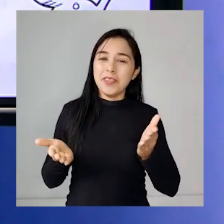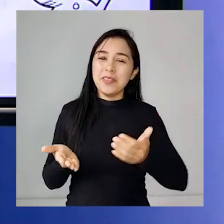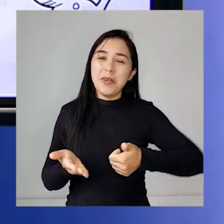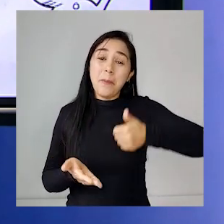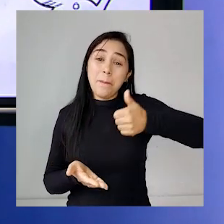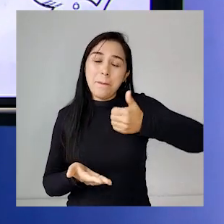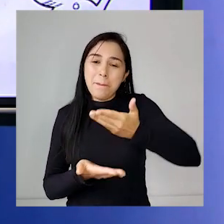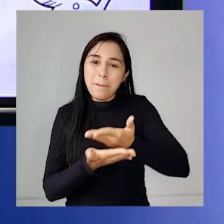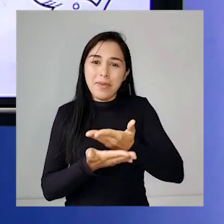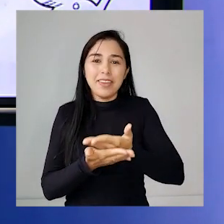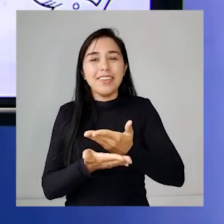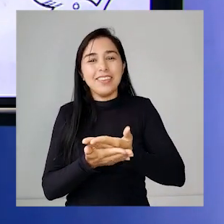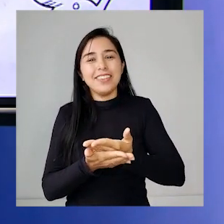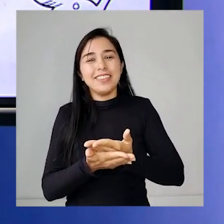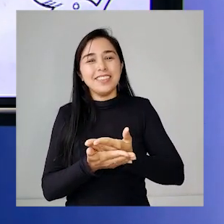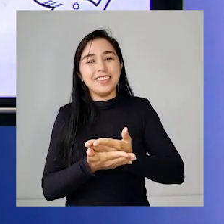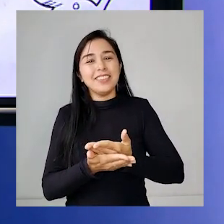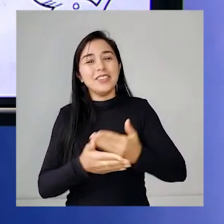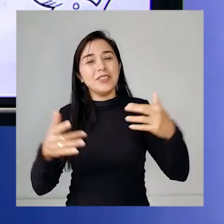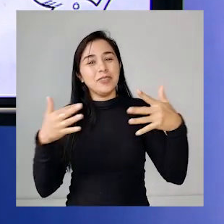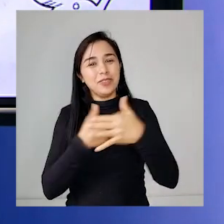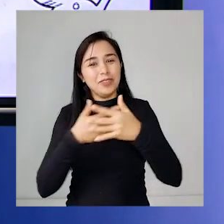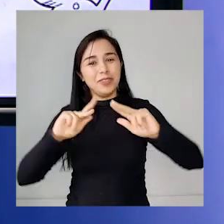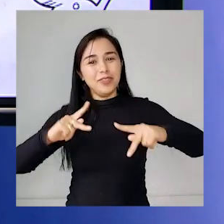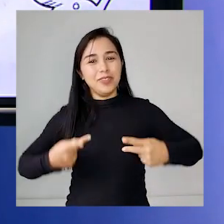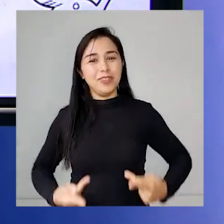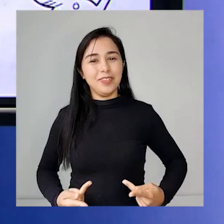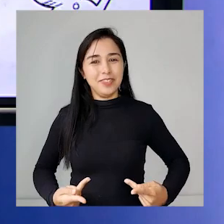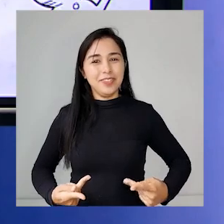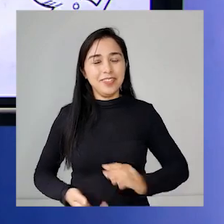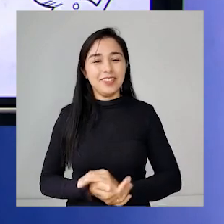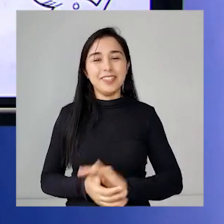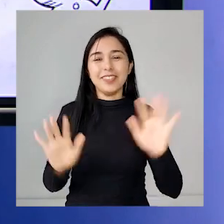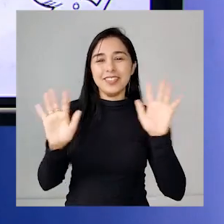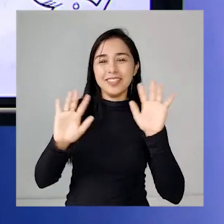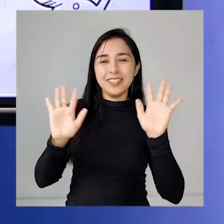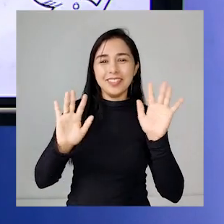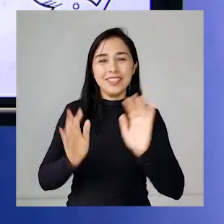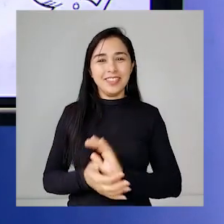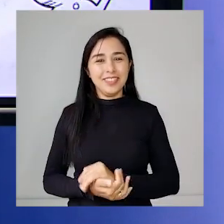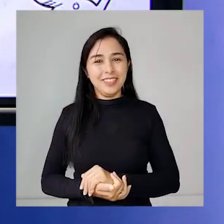primeira parte da aula sobre histologia humana. Até a próxima aula!